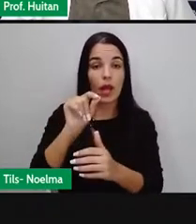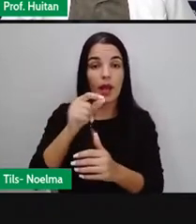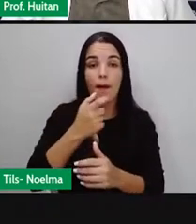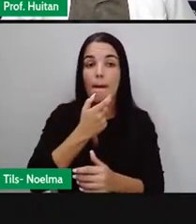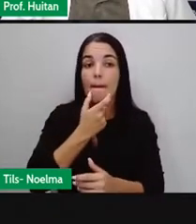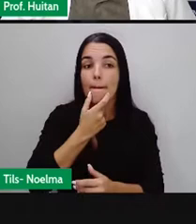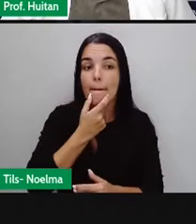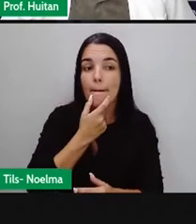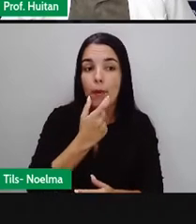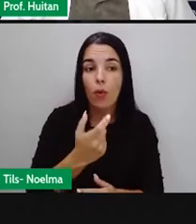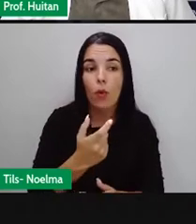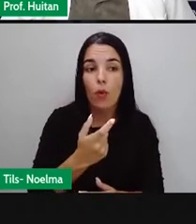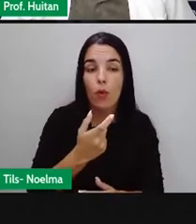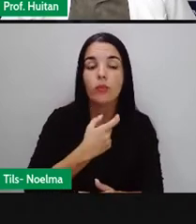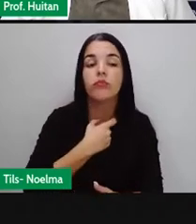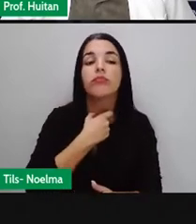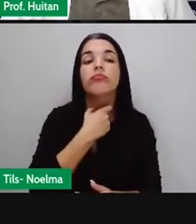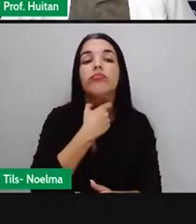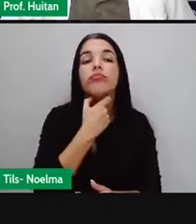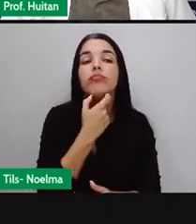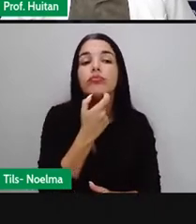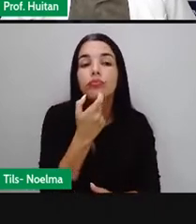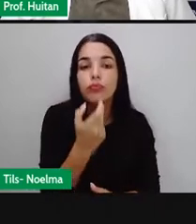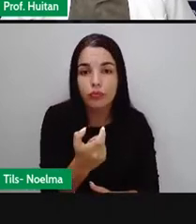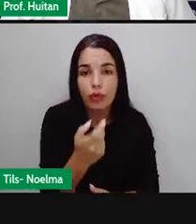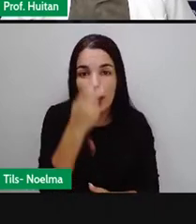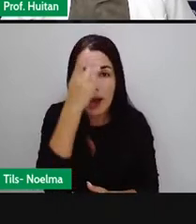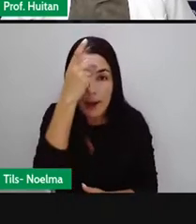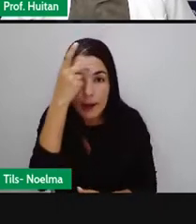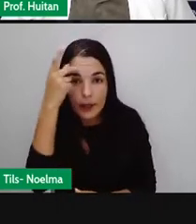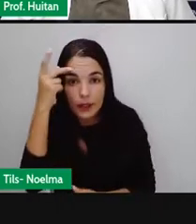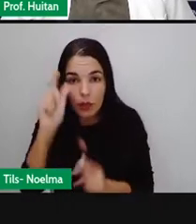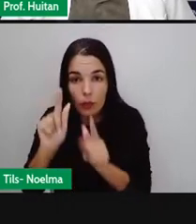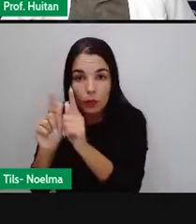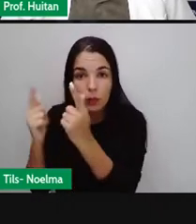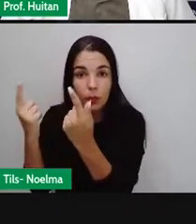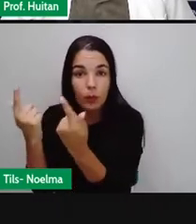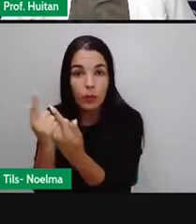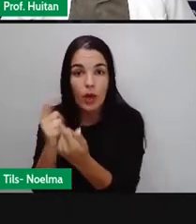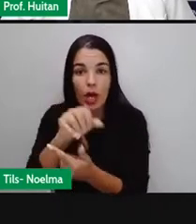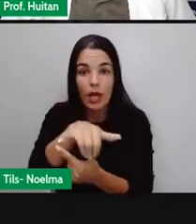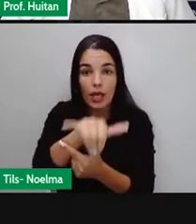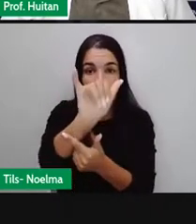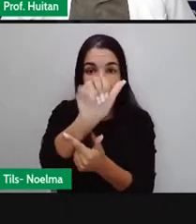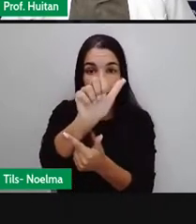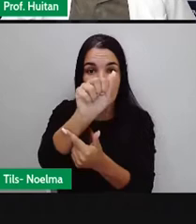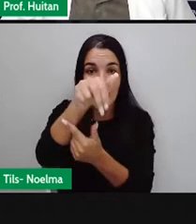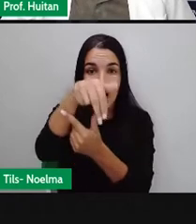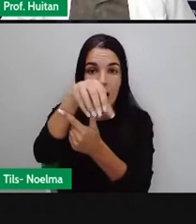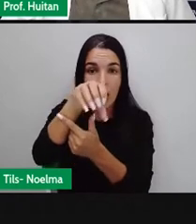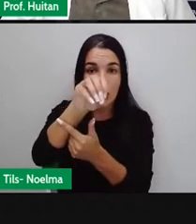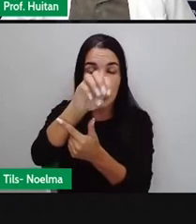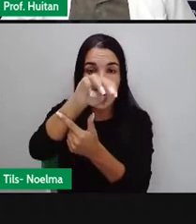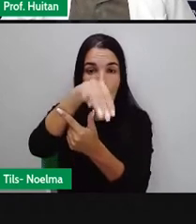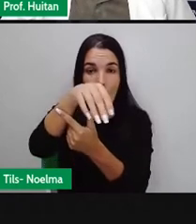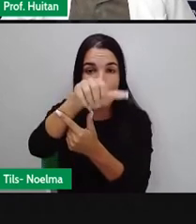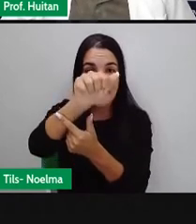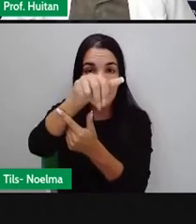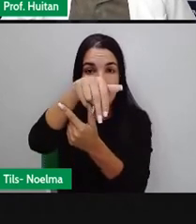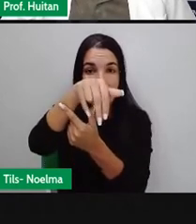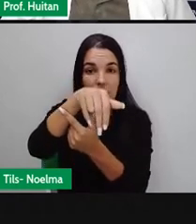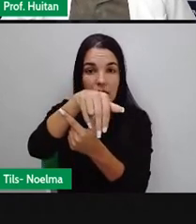do povo Yanomami. Então, ele tem a sua prática tribal, que ele é um xamã. O que é um xamã? Um xamã é um